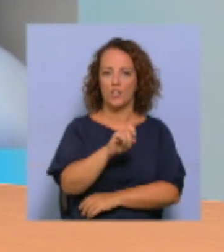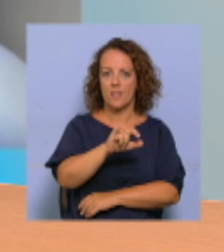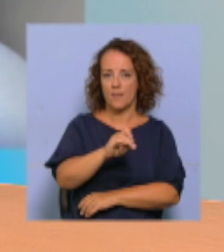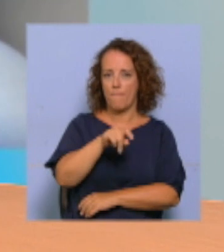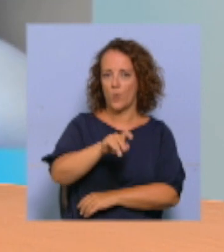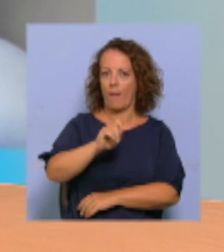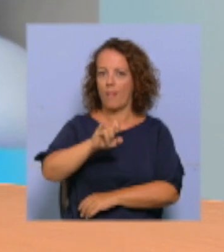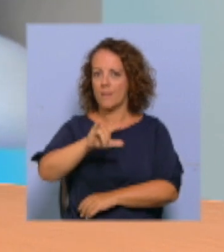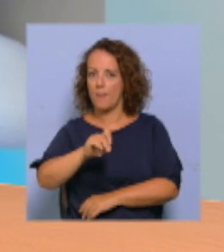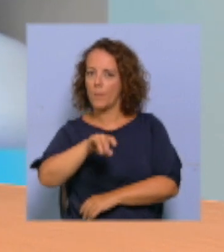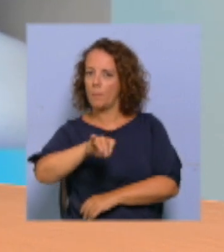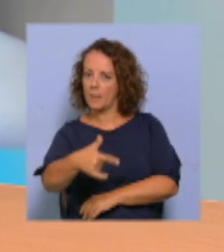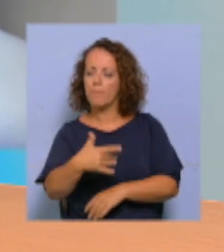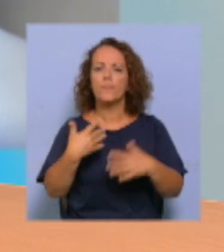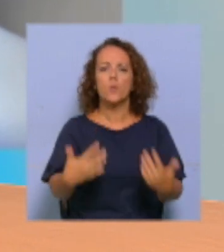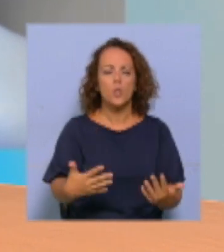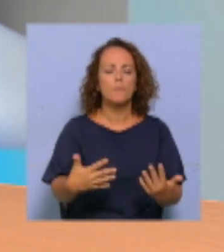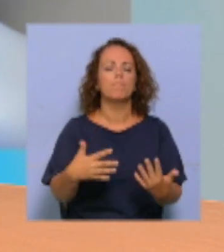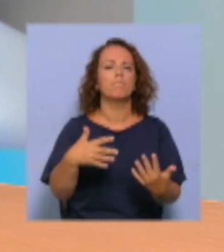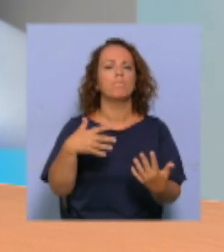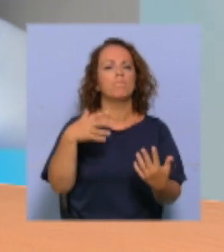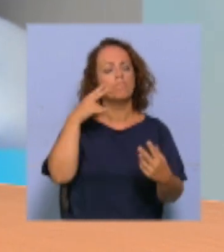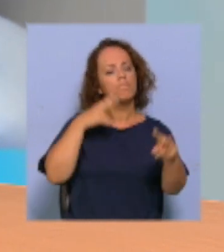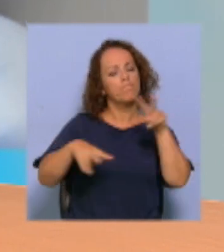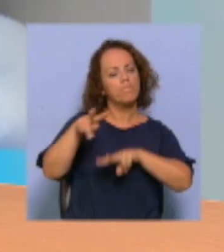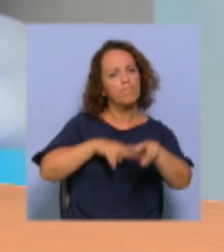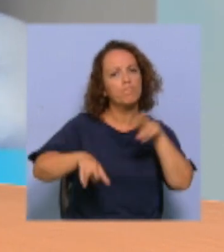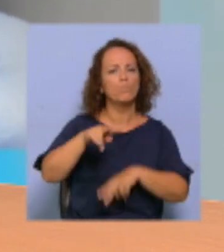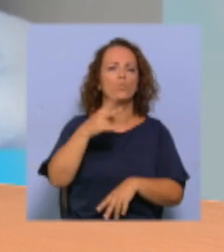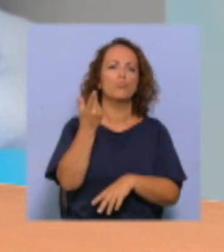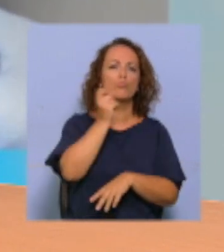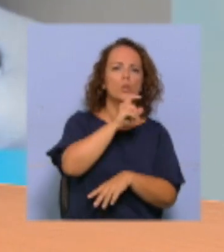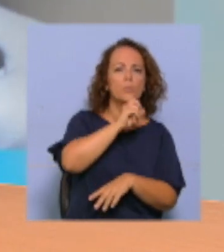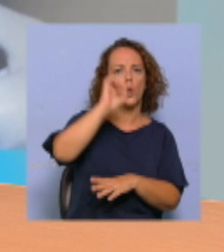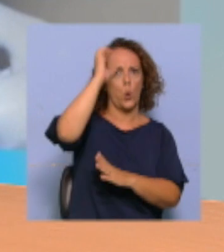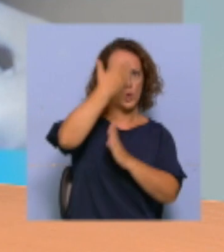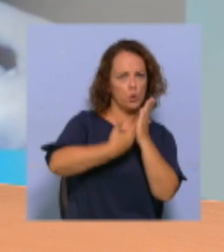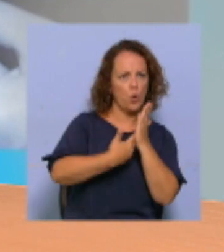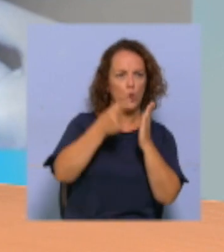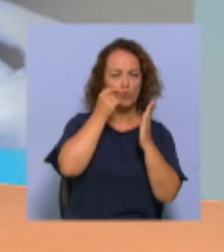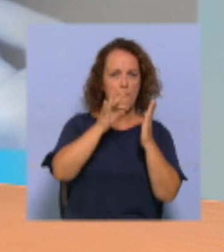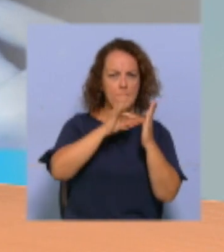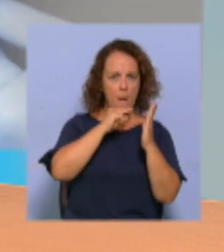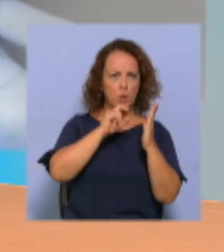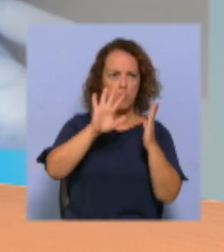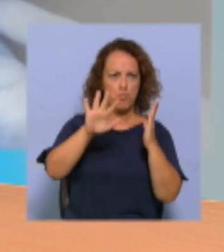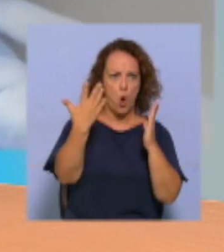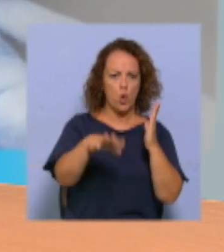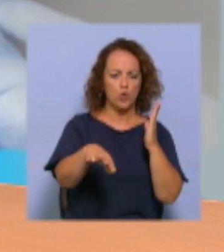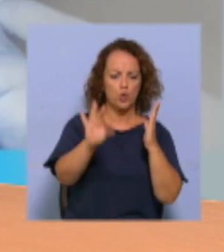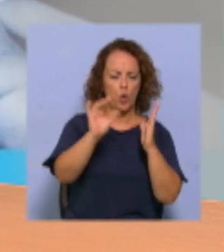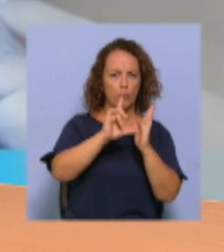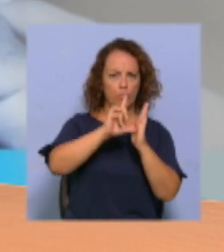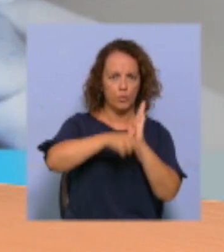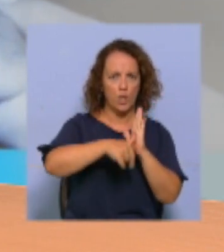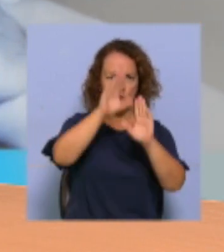agência.eclesia.pt. Agora, olhamos a possibilidade constitucional dos pais terem capacidade de escolha sobre os projetos